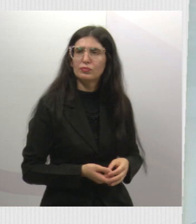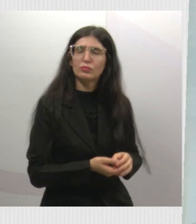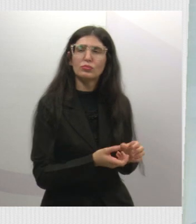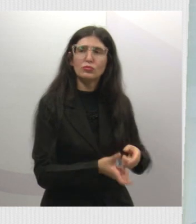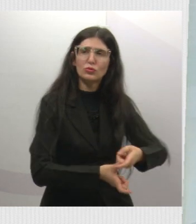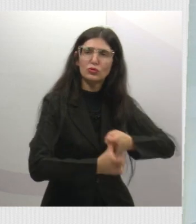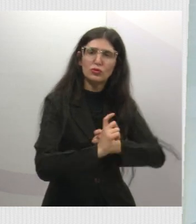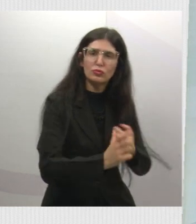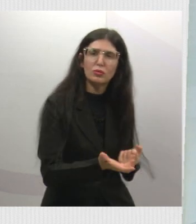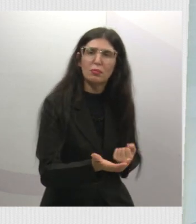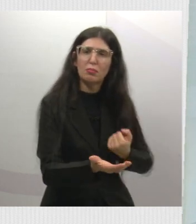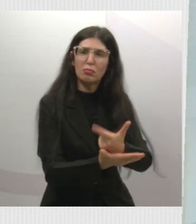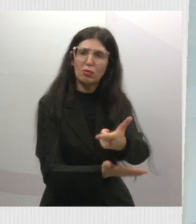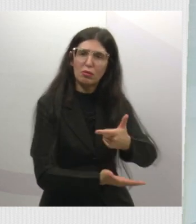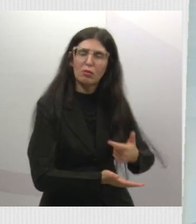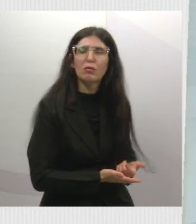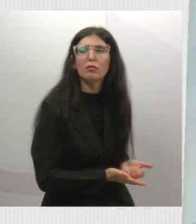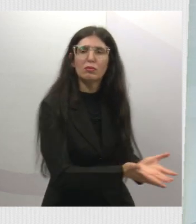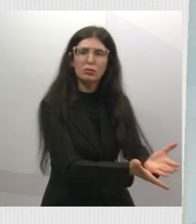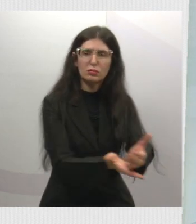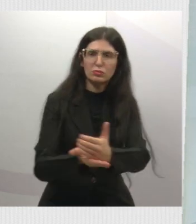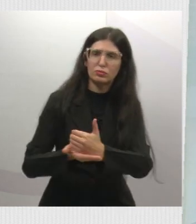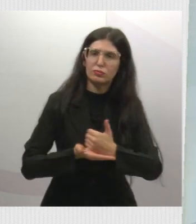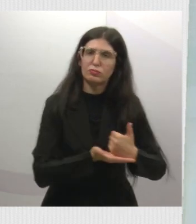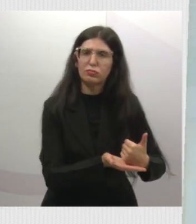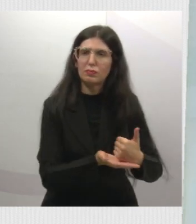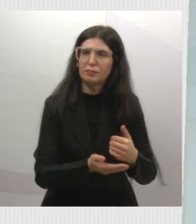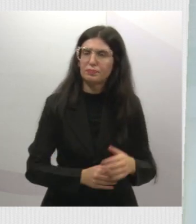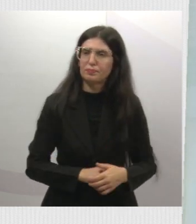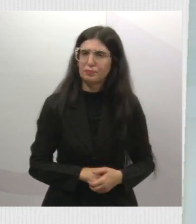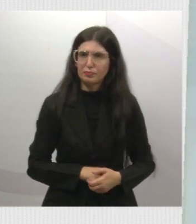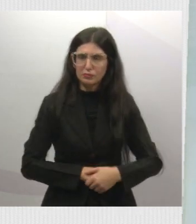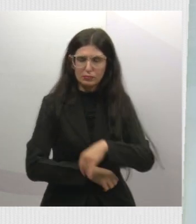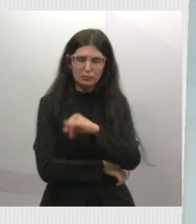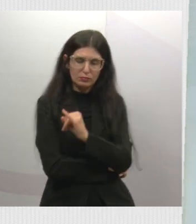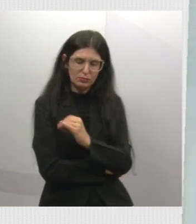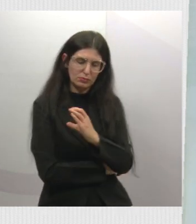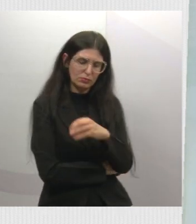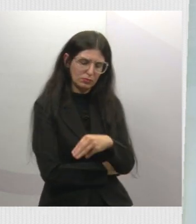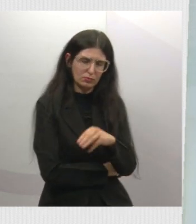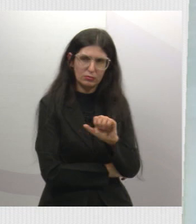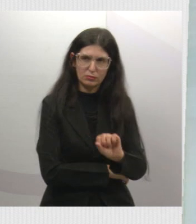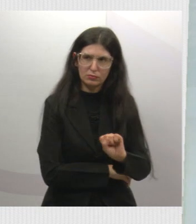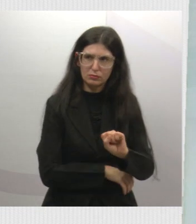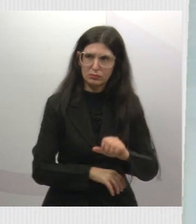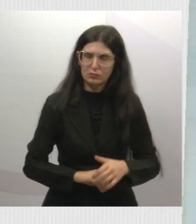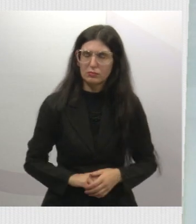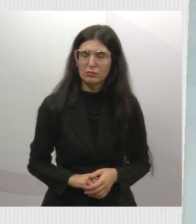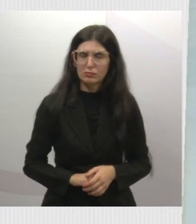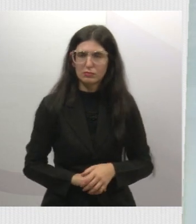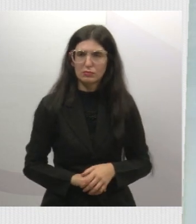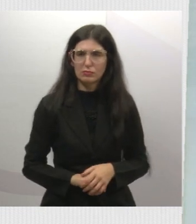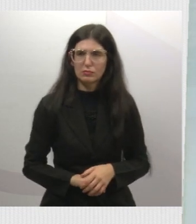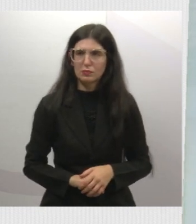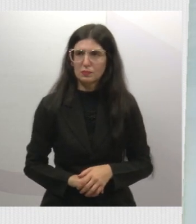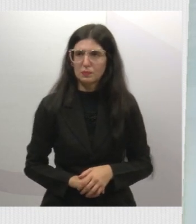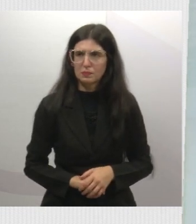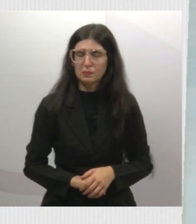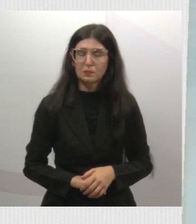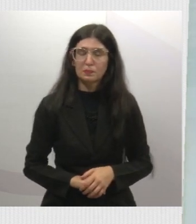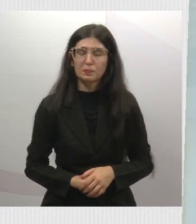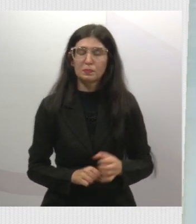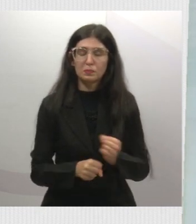algumas das receitas, onde o ICMS, a sua previsão para o